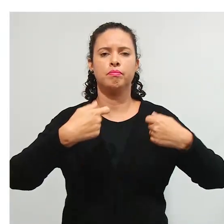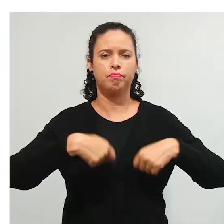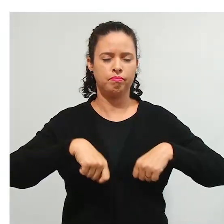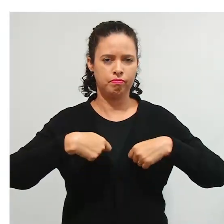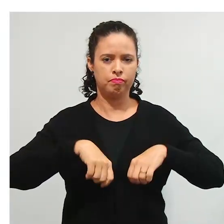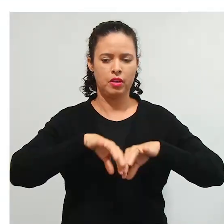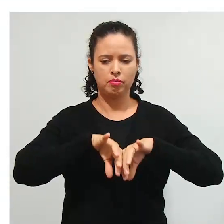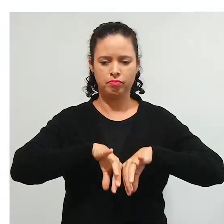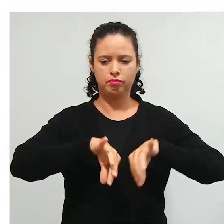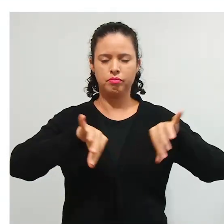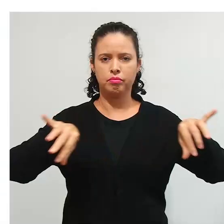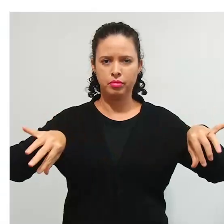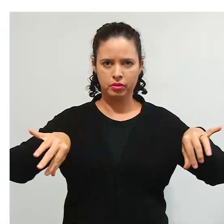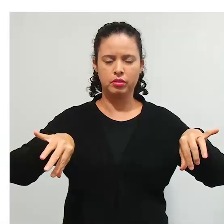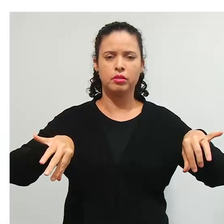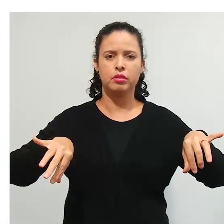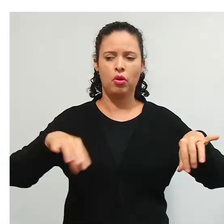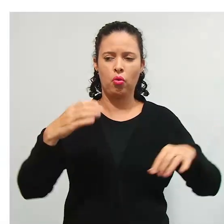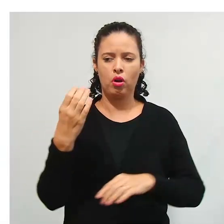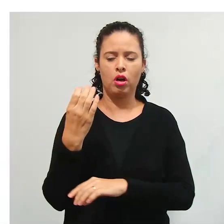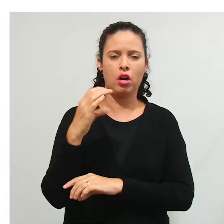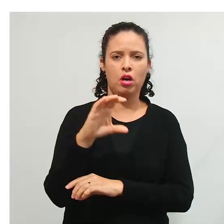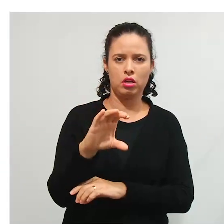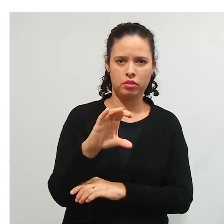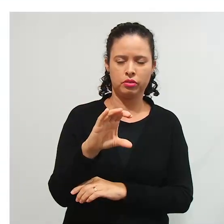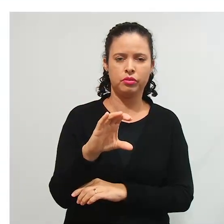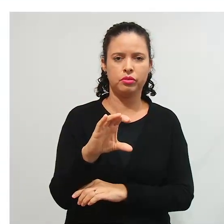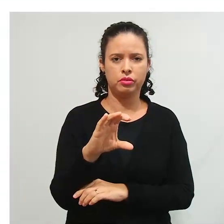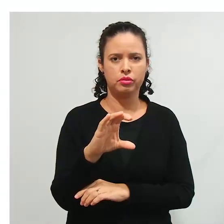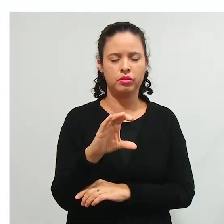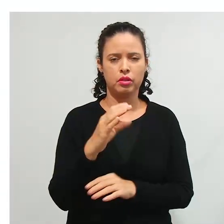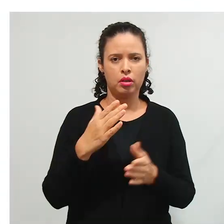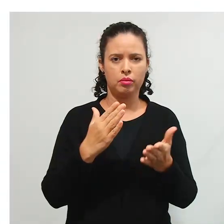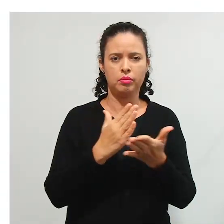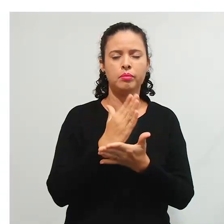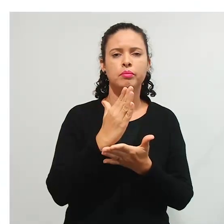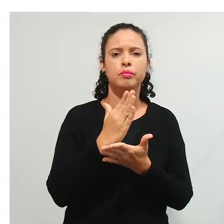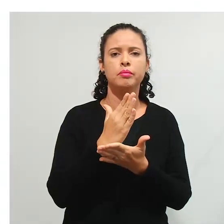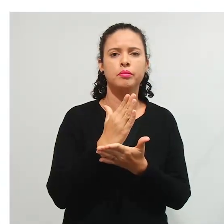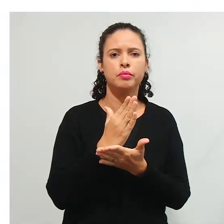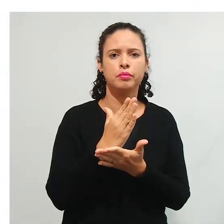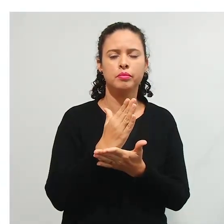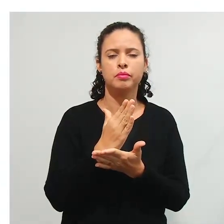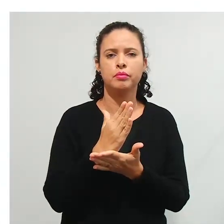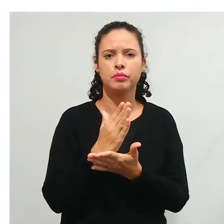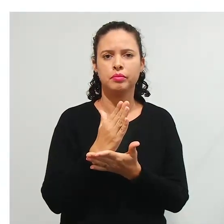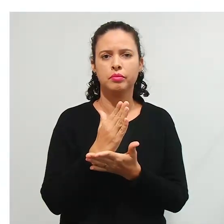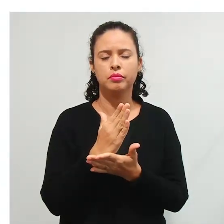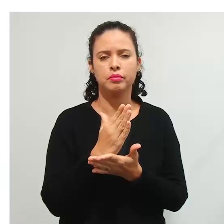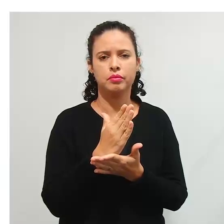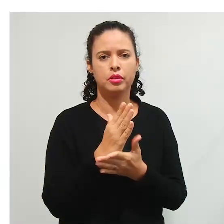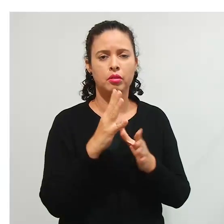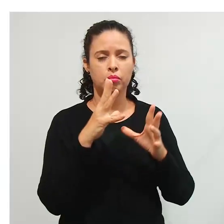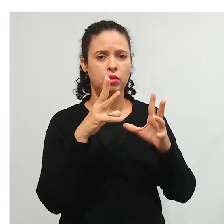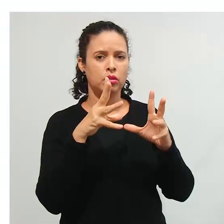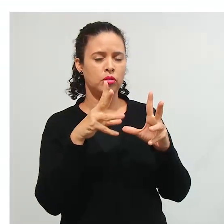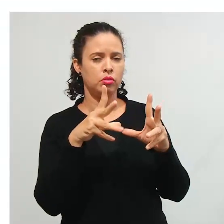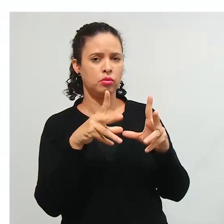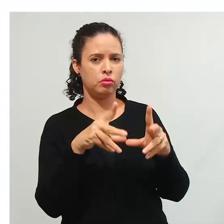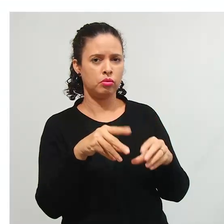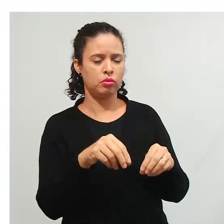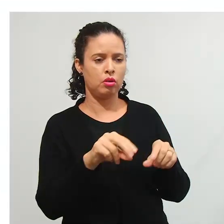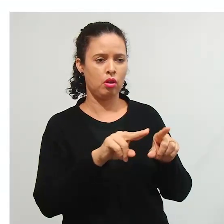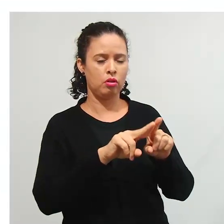que descentralizar o crédito que foi aprovado para todas as